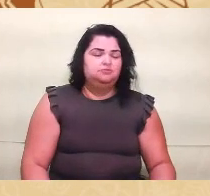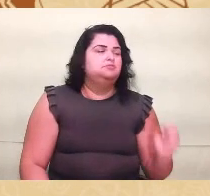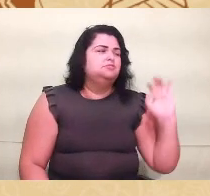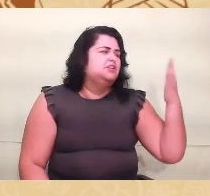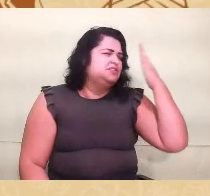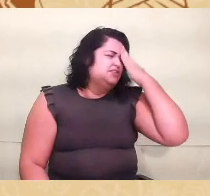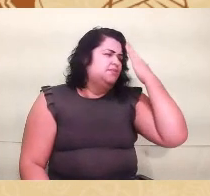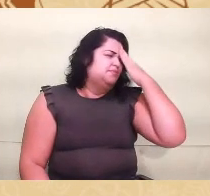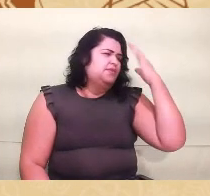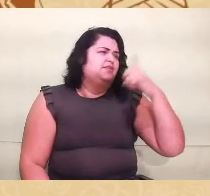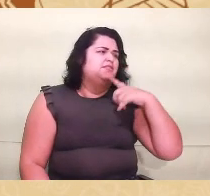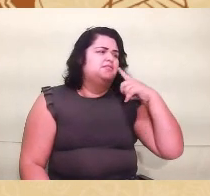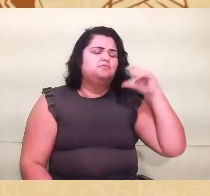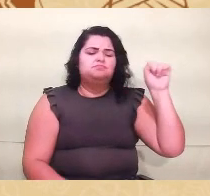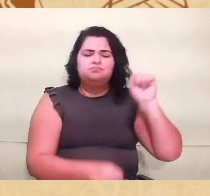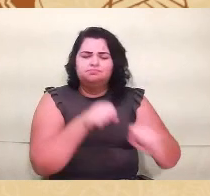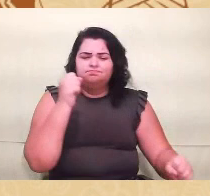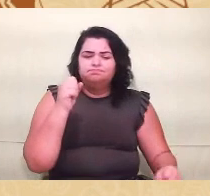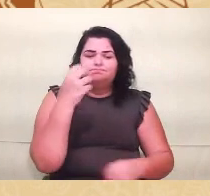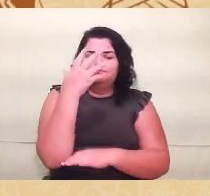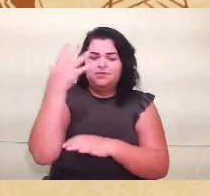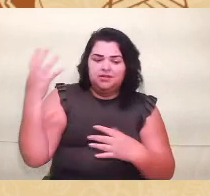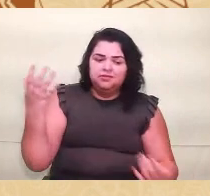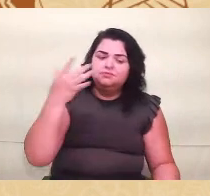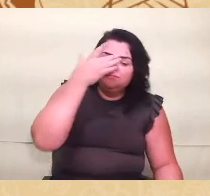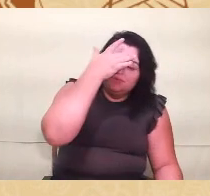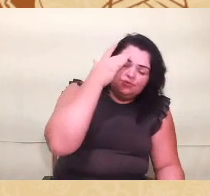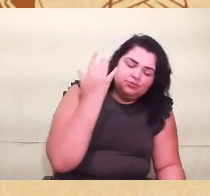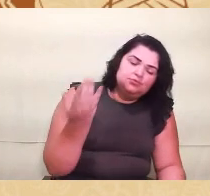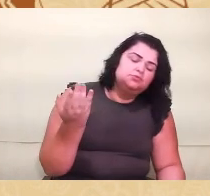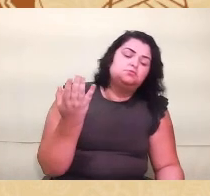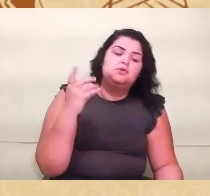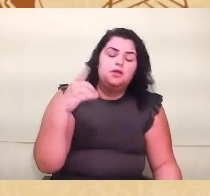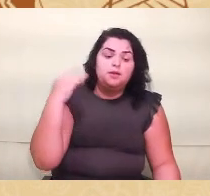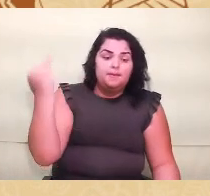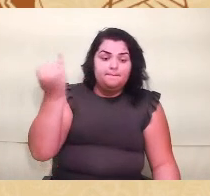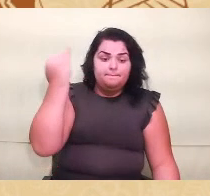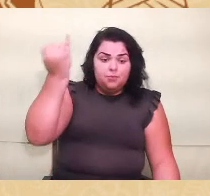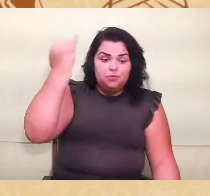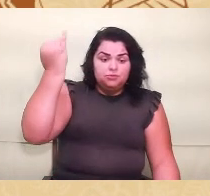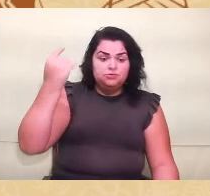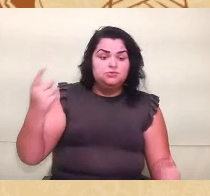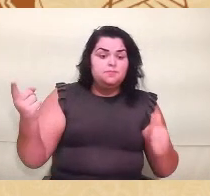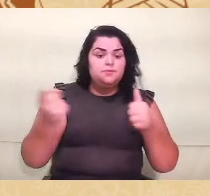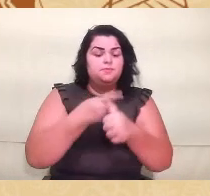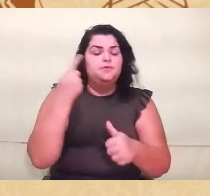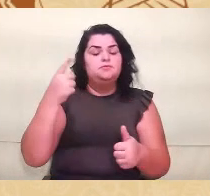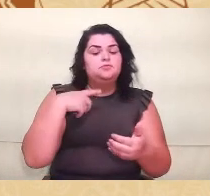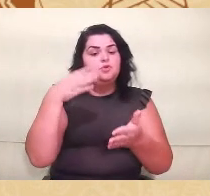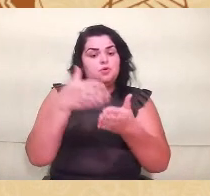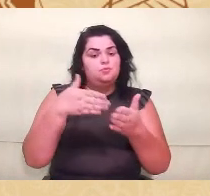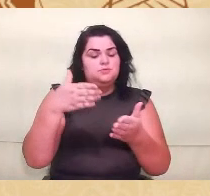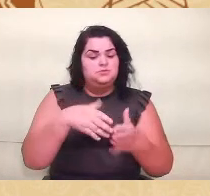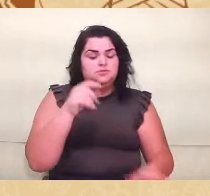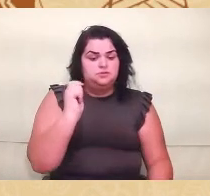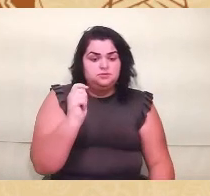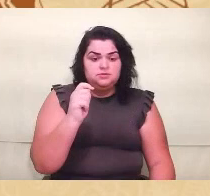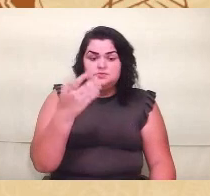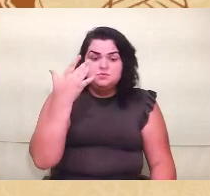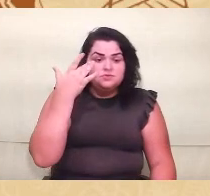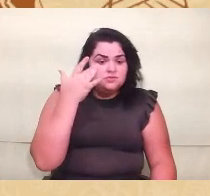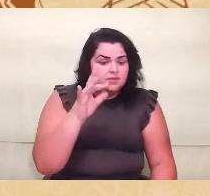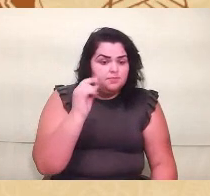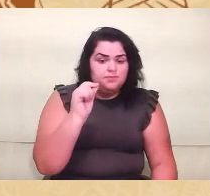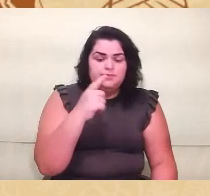miliciano, o capitão do mato, o bandeirante, são os primeiros milicianos. Sabemos bem em 521 anos o que